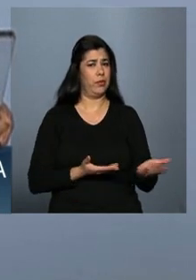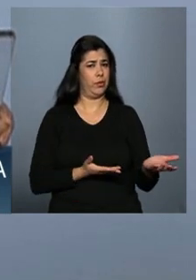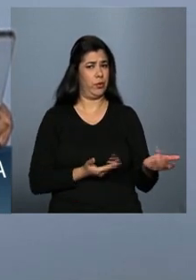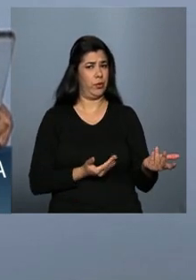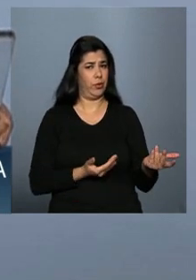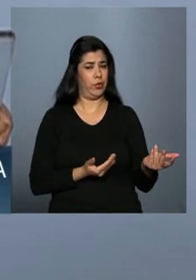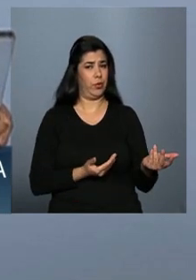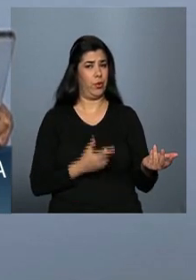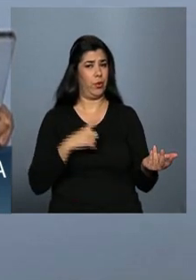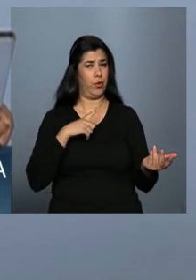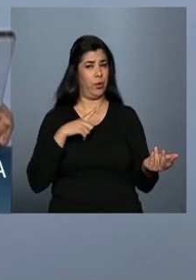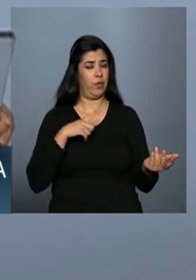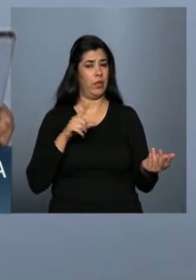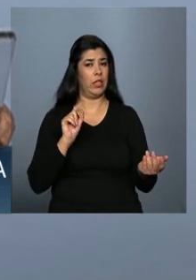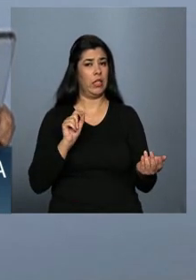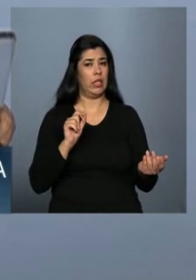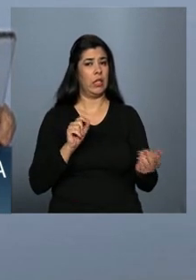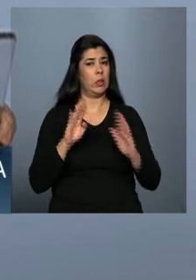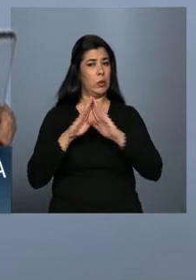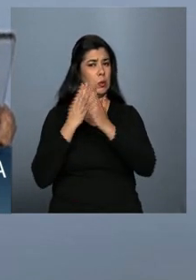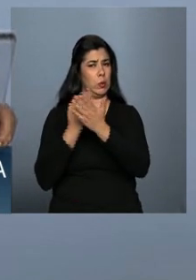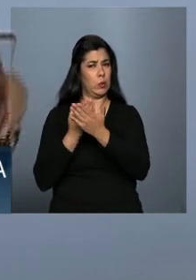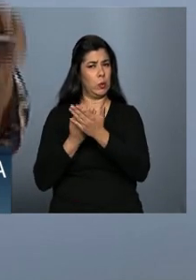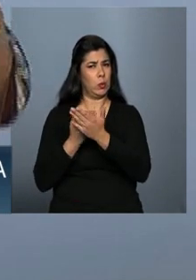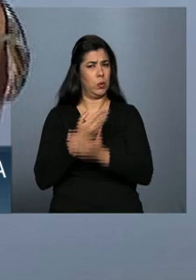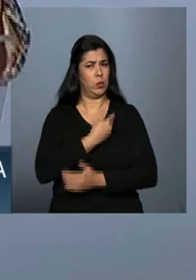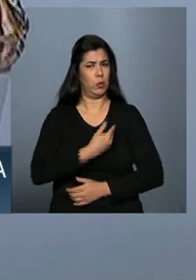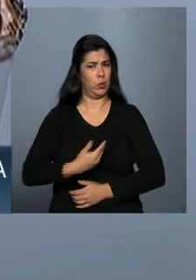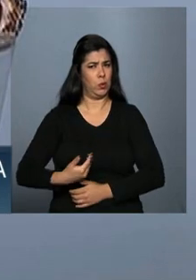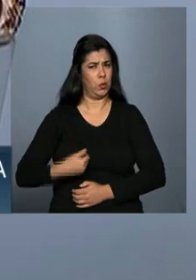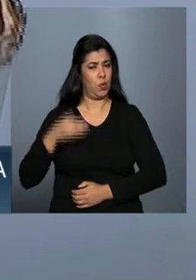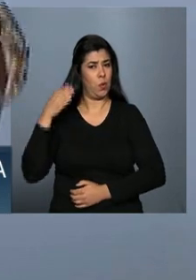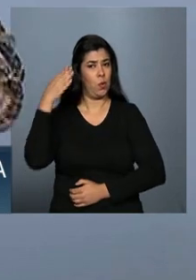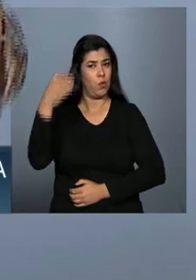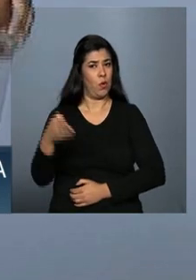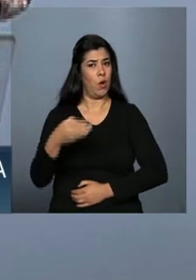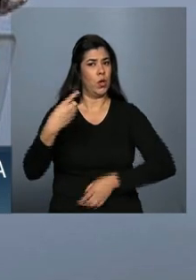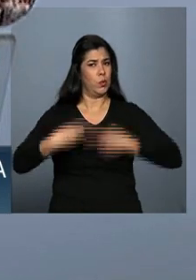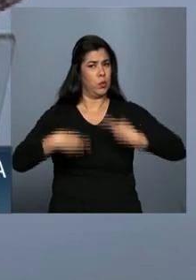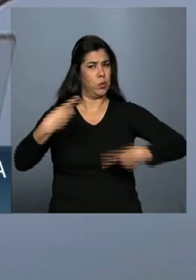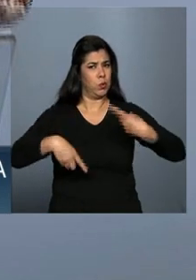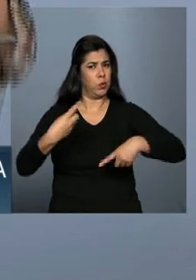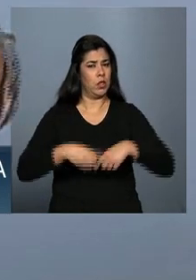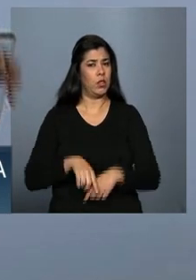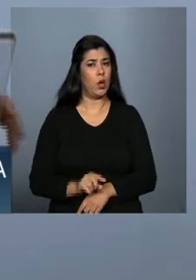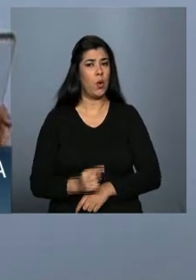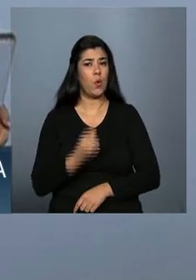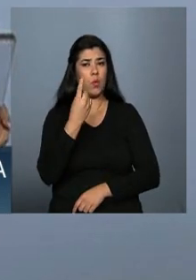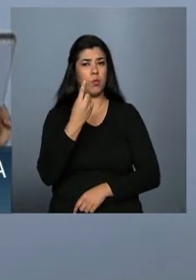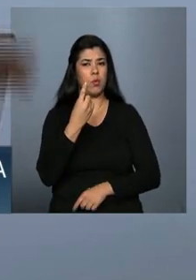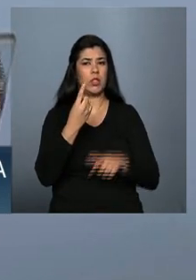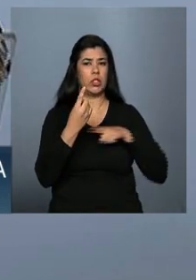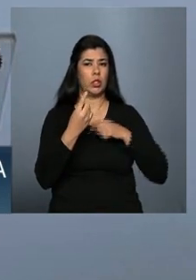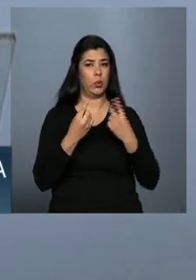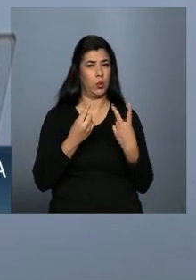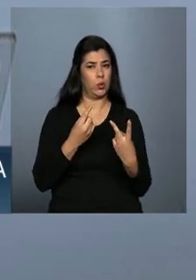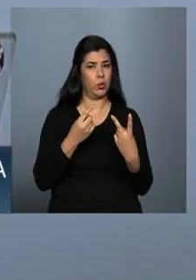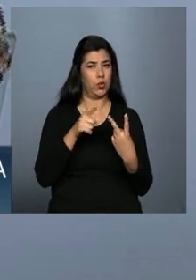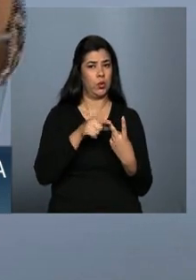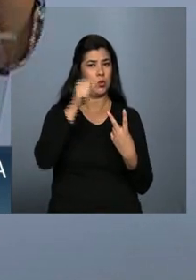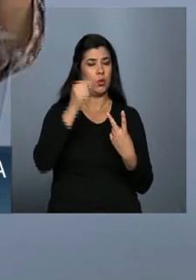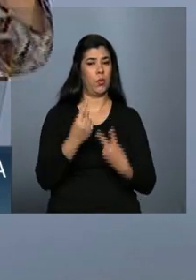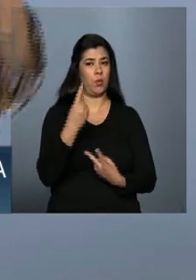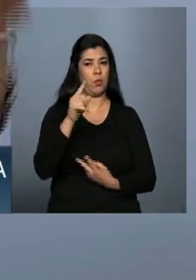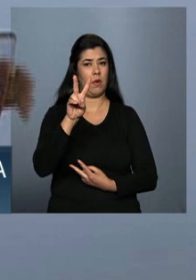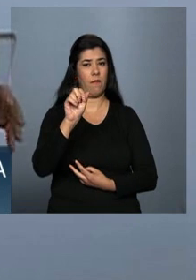escola pública tinha entrado e disputado e conquistado uma das duas vagas para o curso